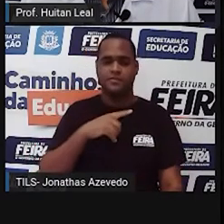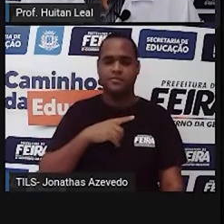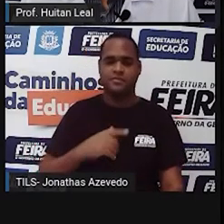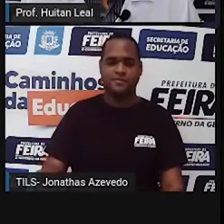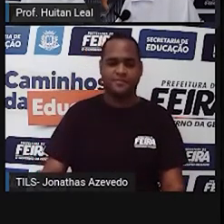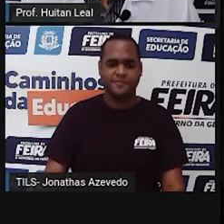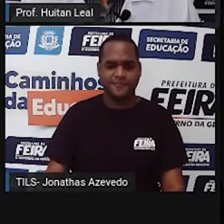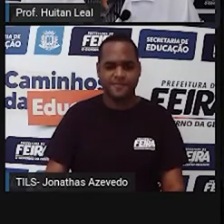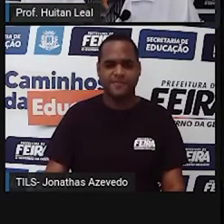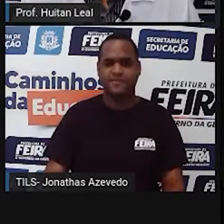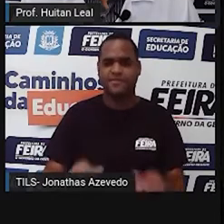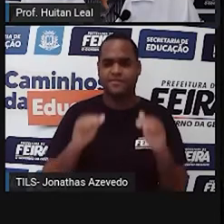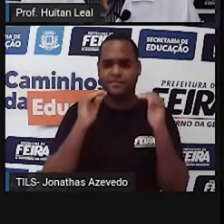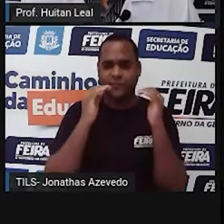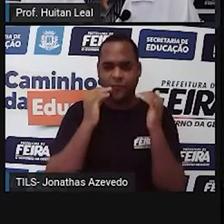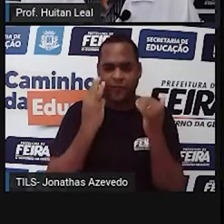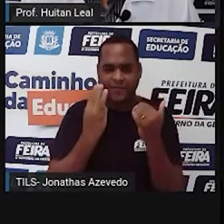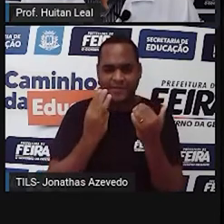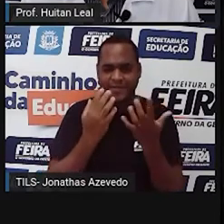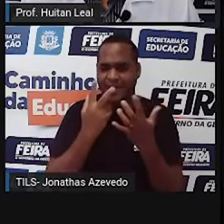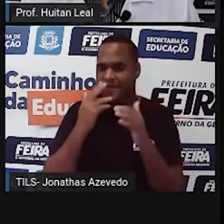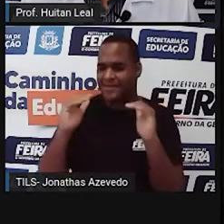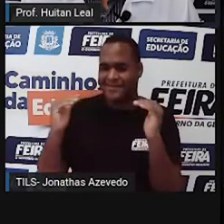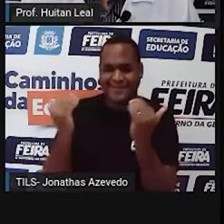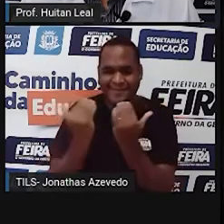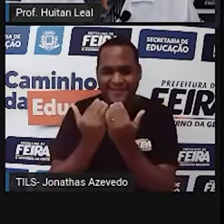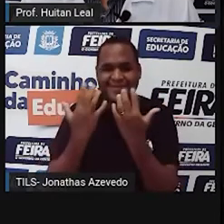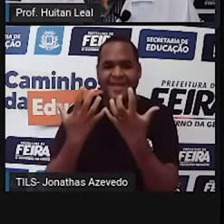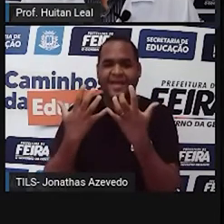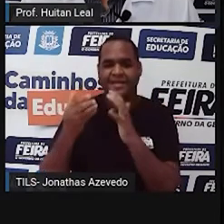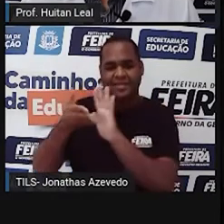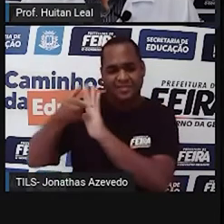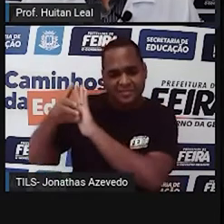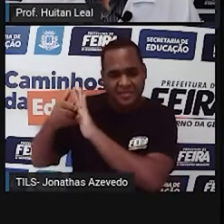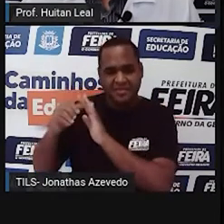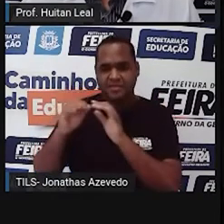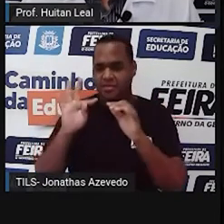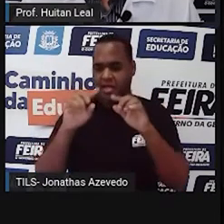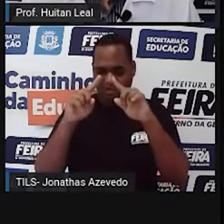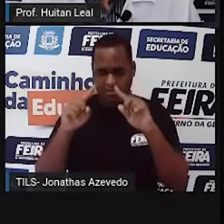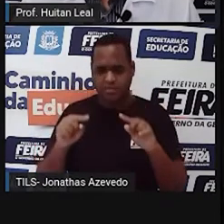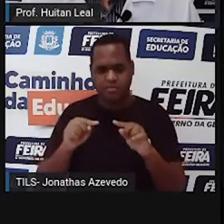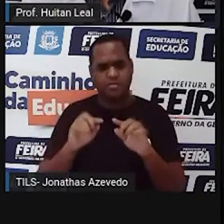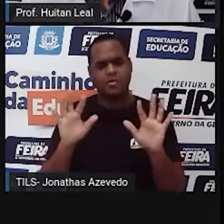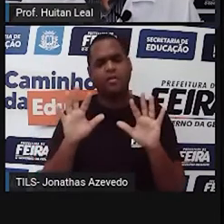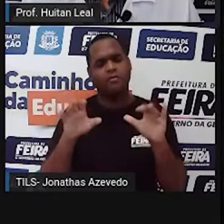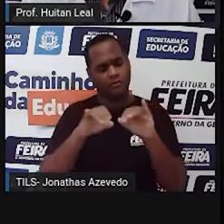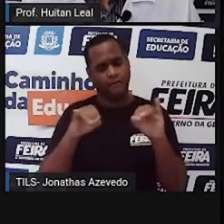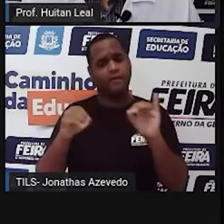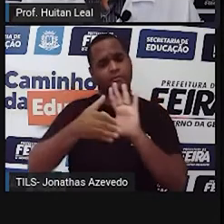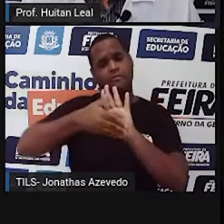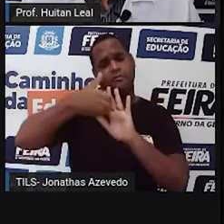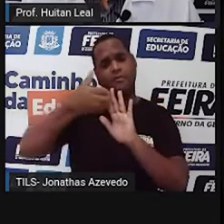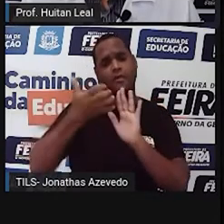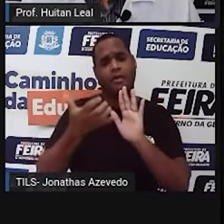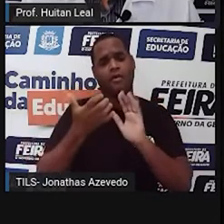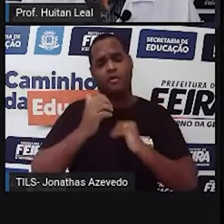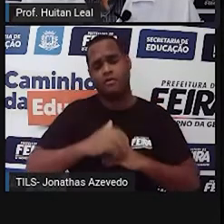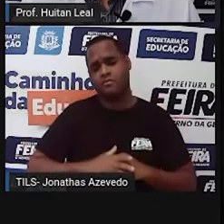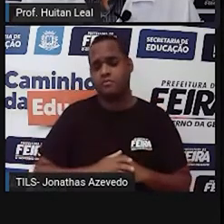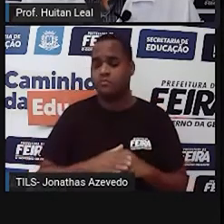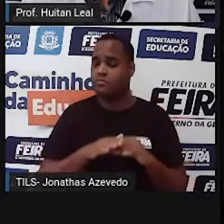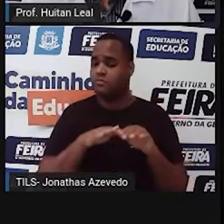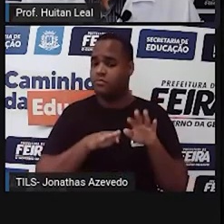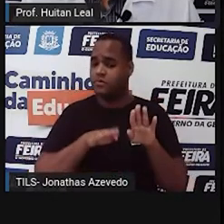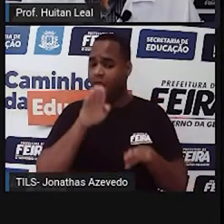os produtos transgênicos? Não, quer tirar o aviso. Então, olha aí. Talvez. A gente